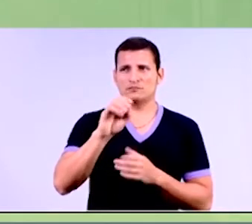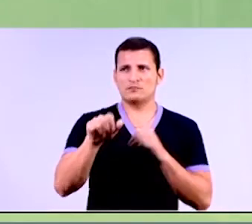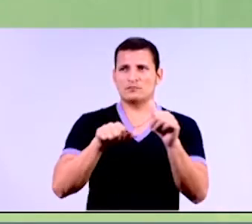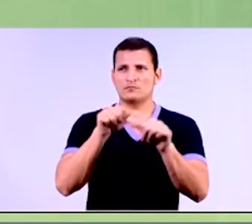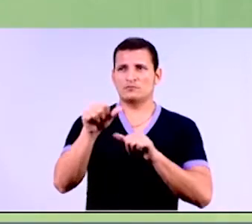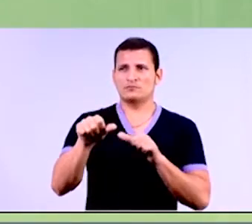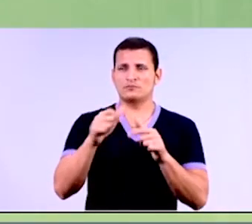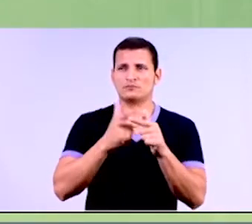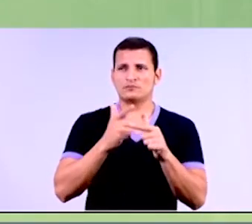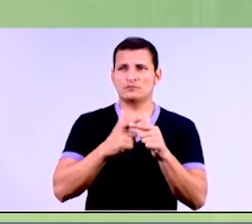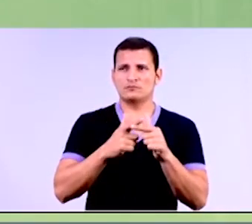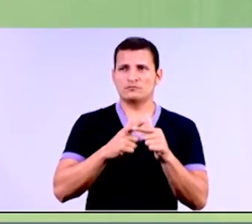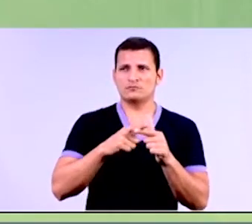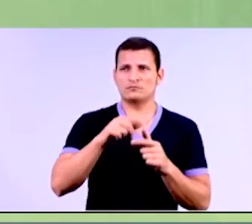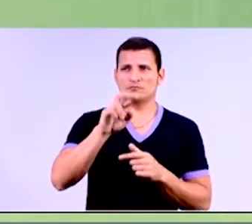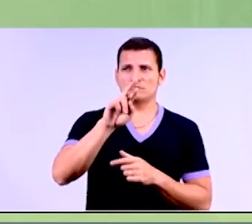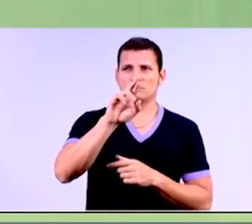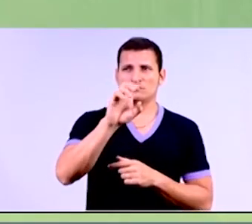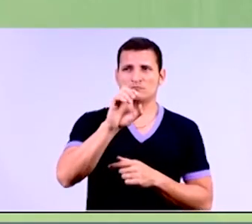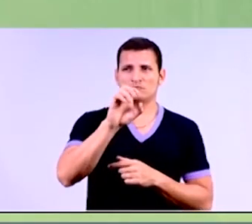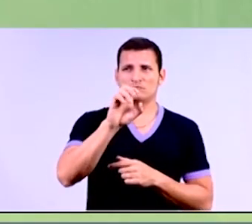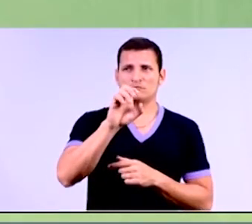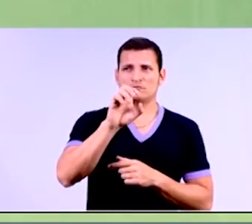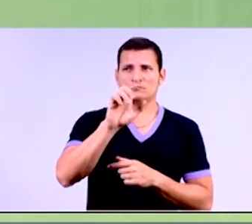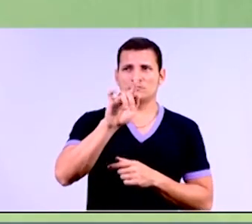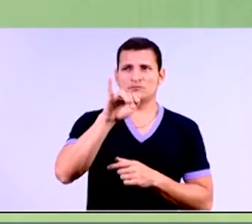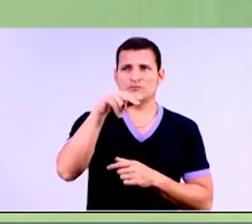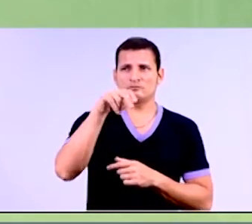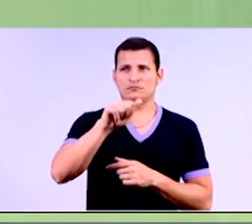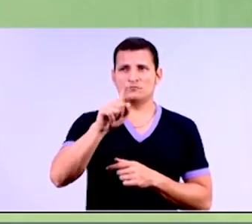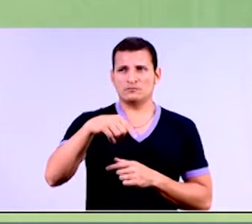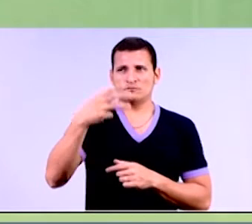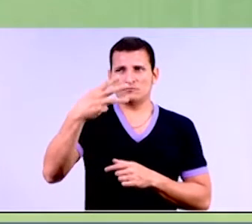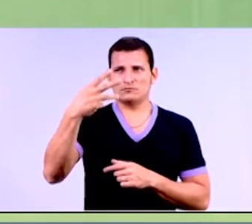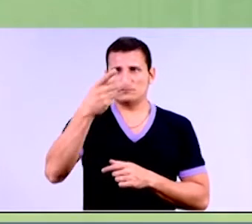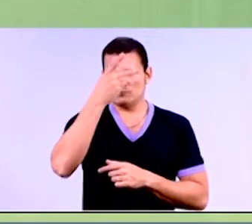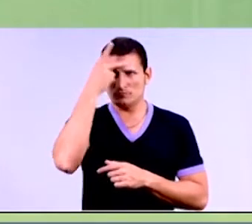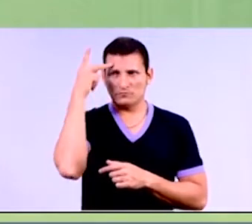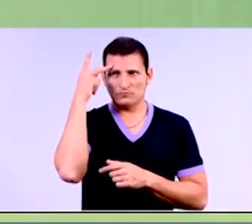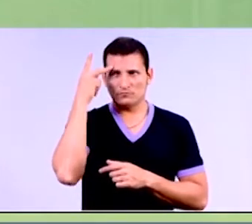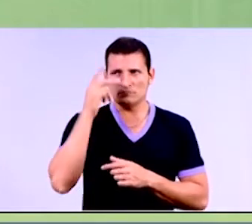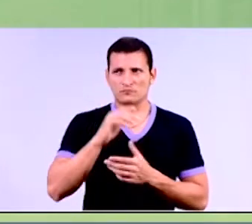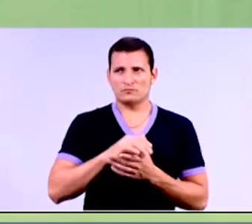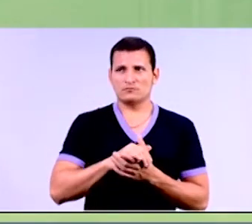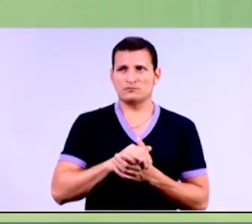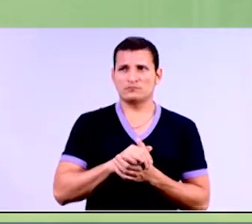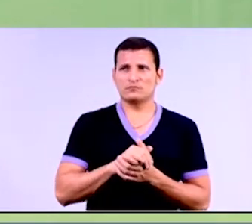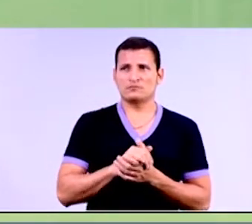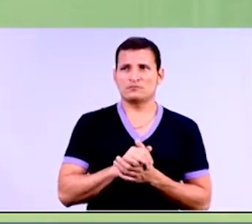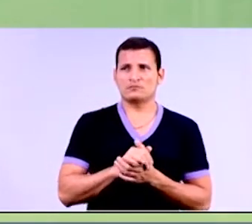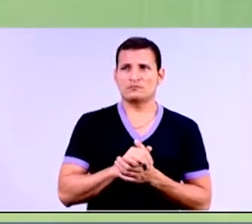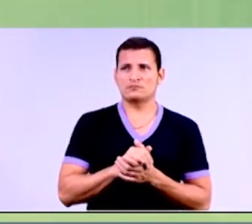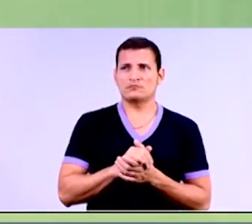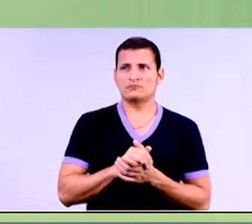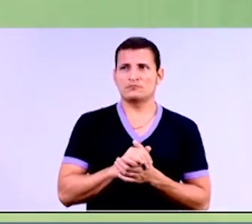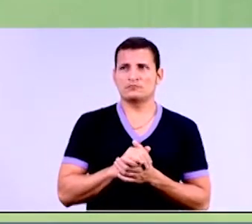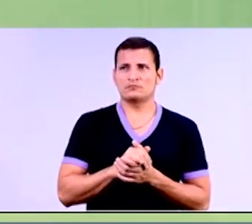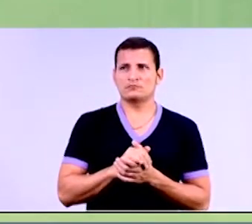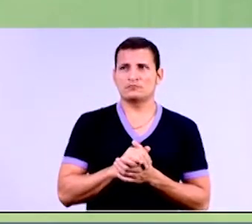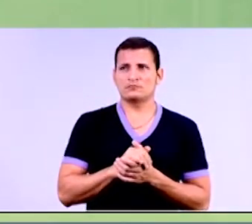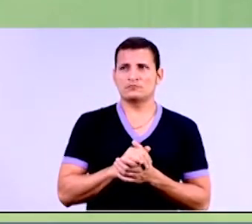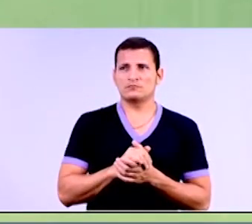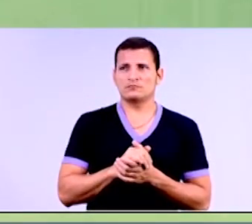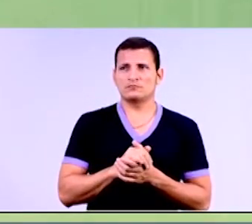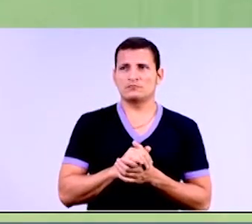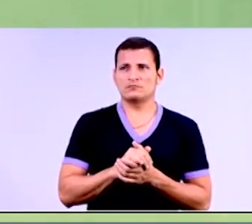quê? Regina é a terceira pessoa. She, então, com he, she, it, o auxiliar para negativo é doesn't.